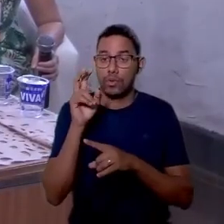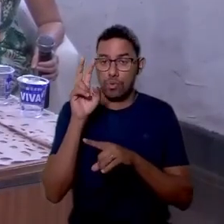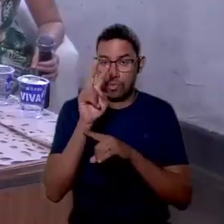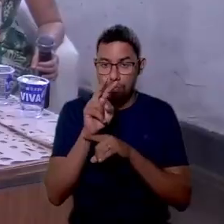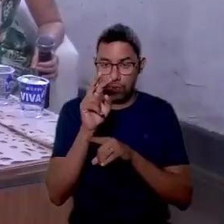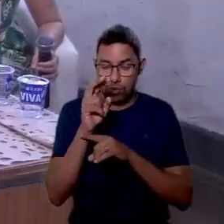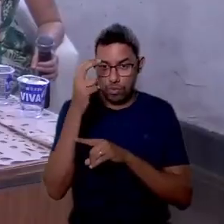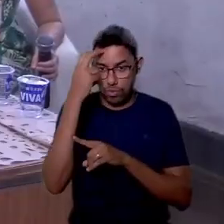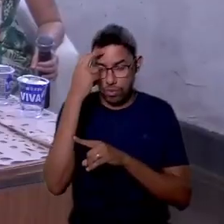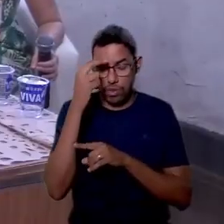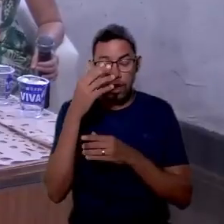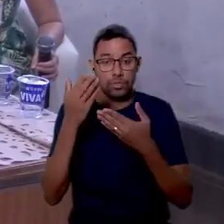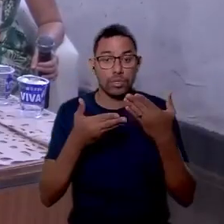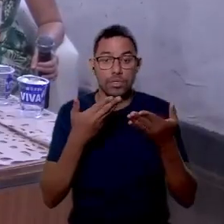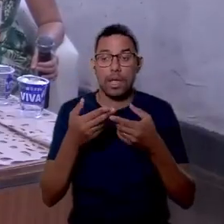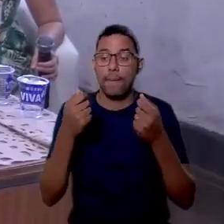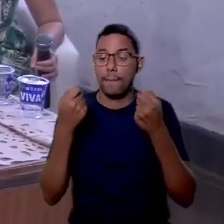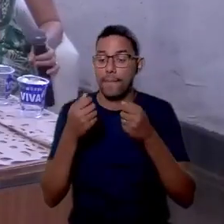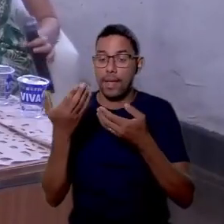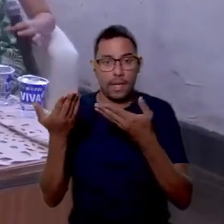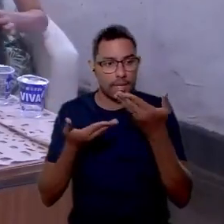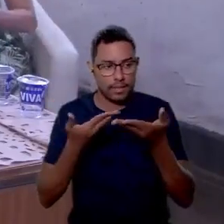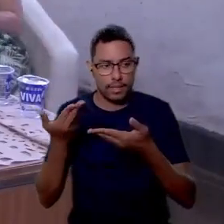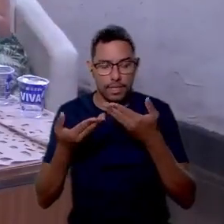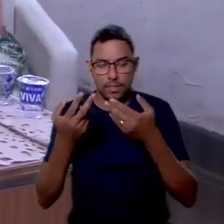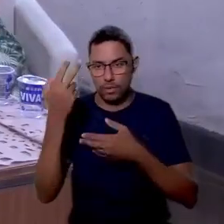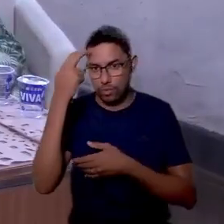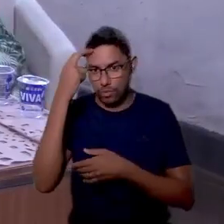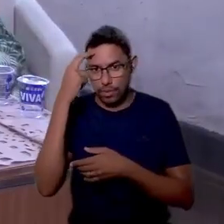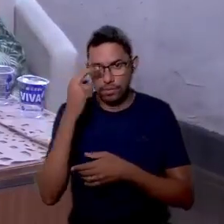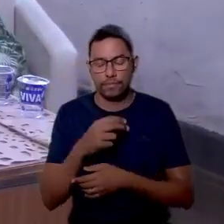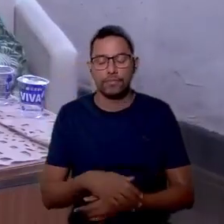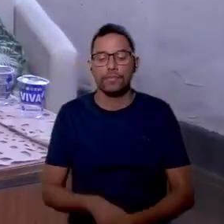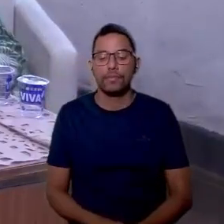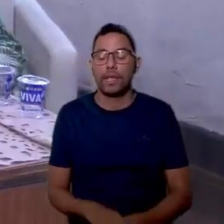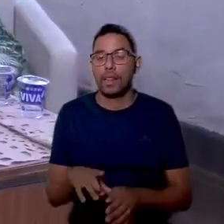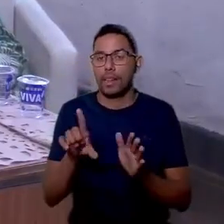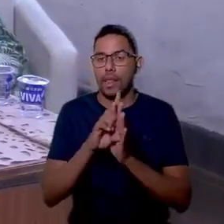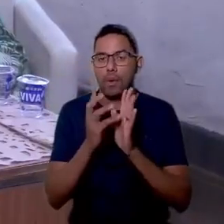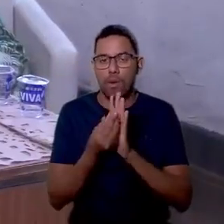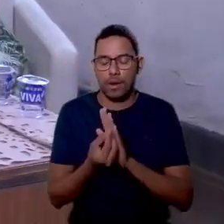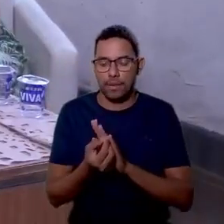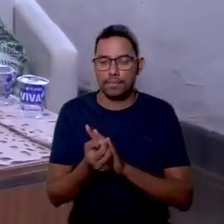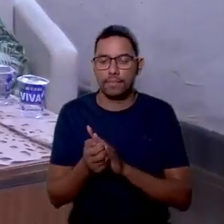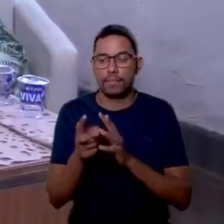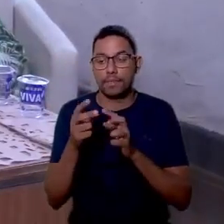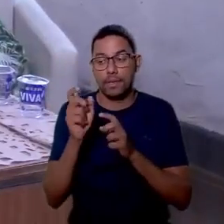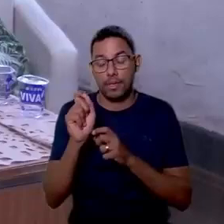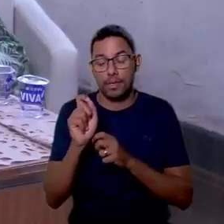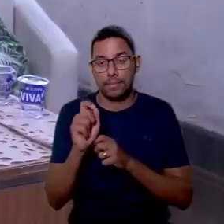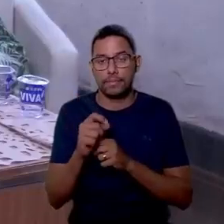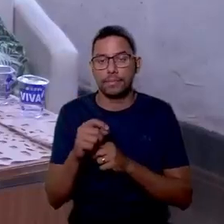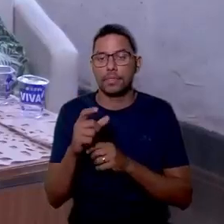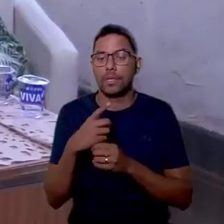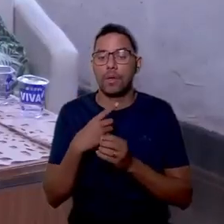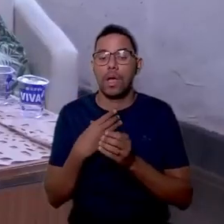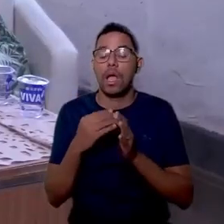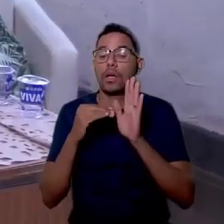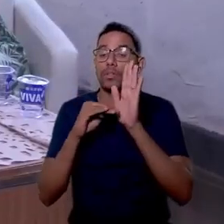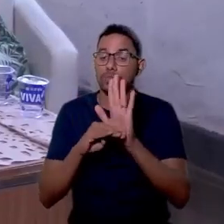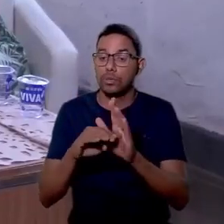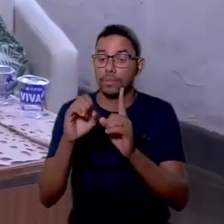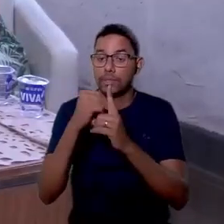que a sociedade tenha acesso à cultura. Né? A Lei Rouanet prevê que isso seja um benefício